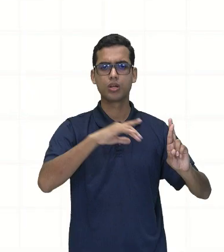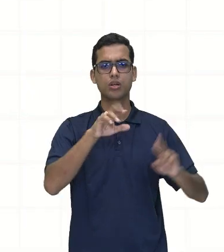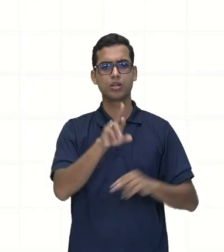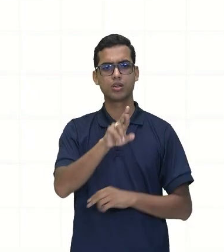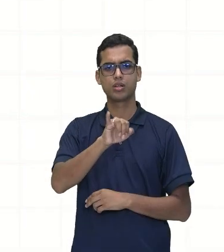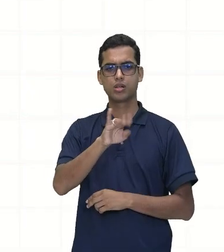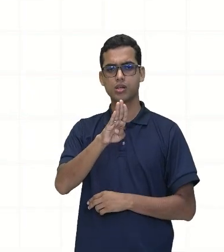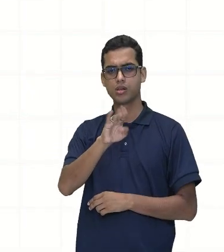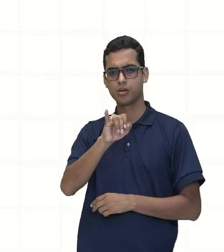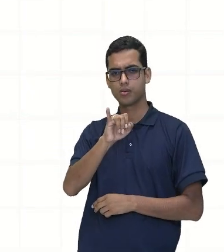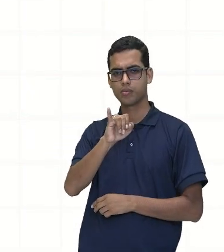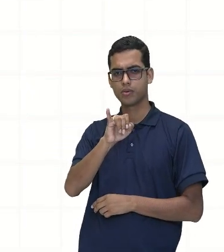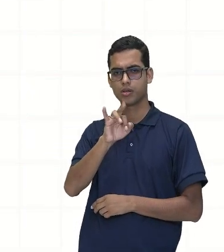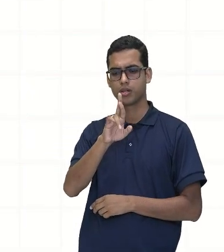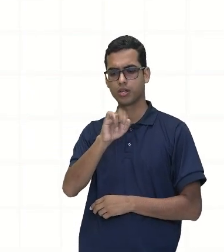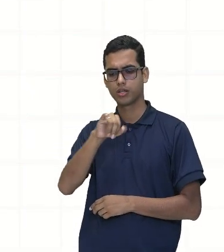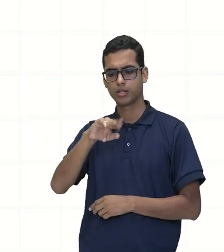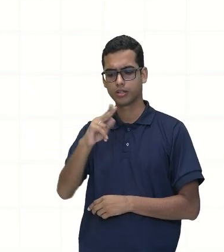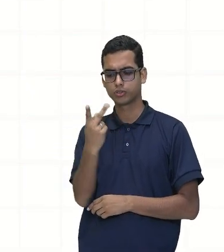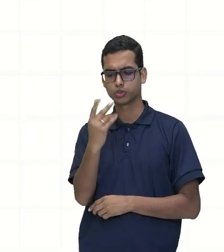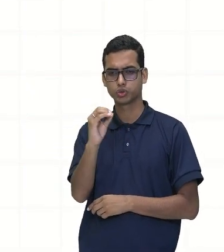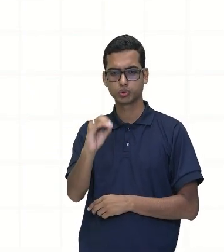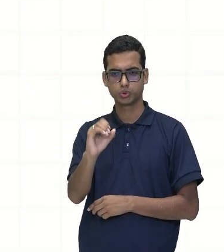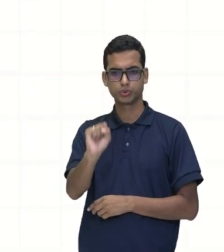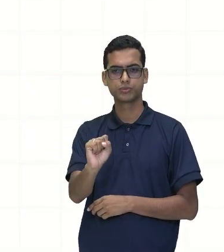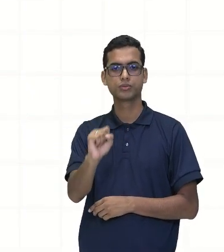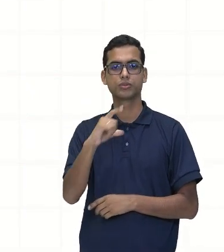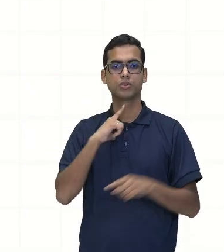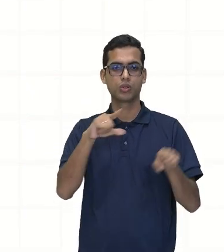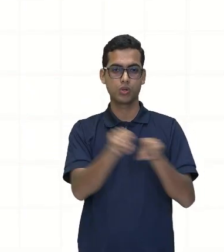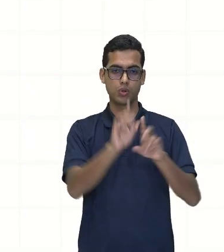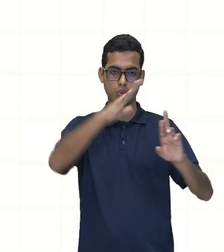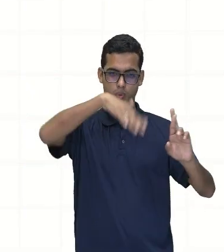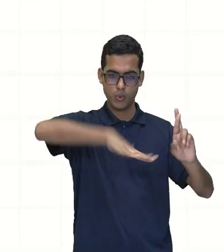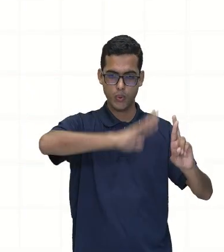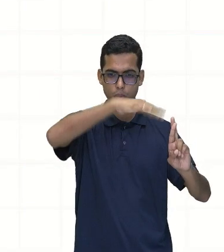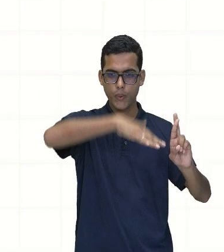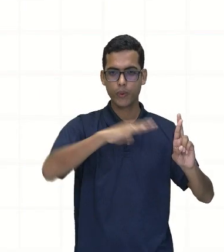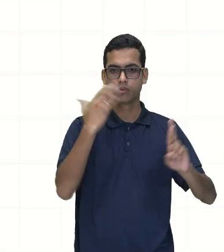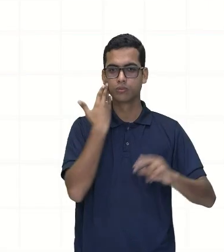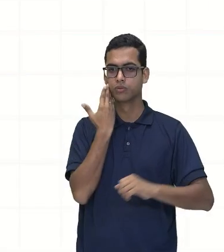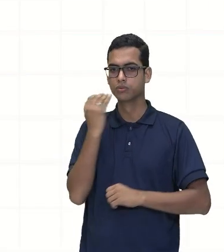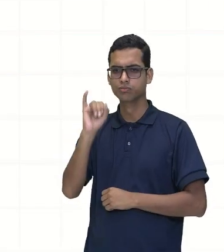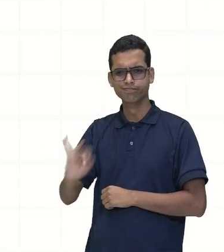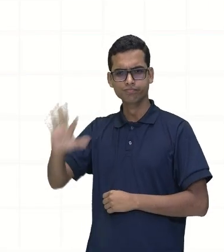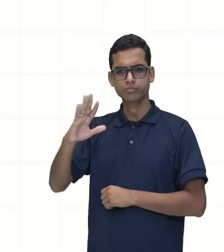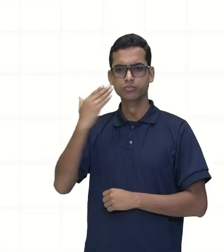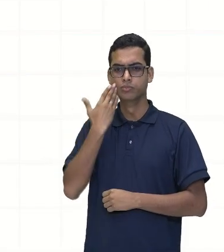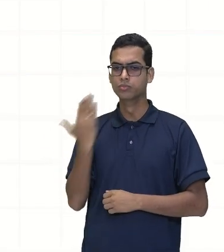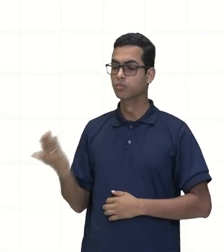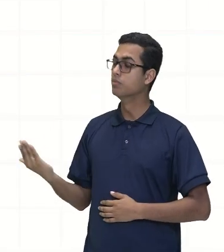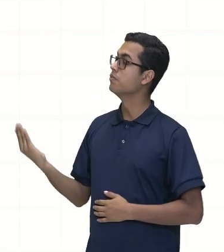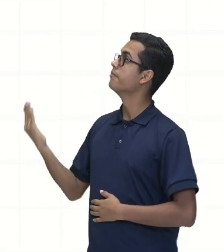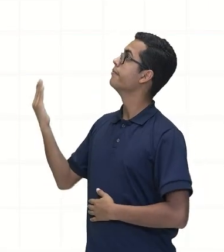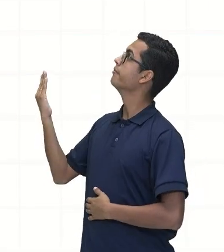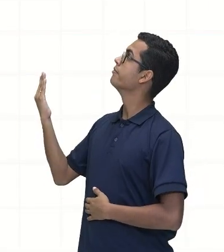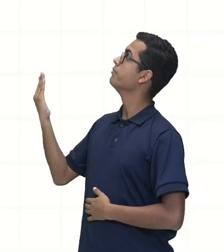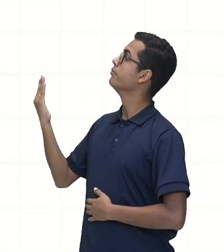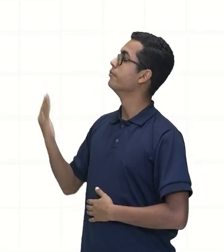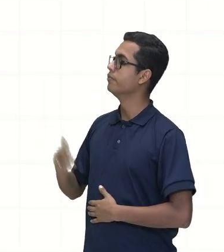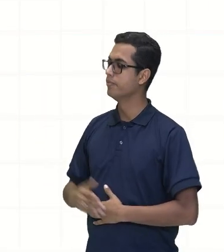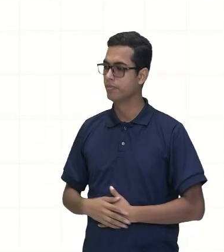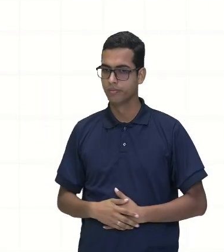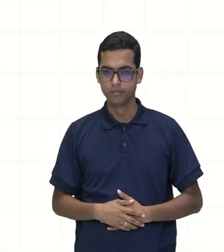nós podemos chamar aqui de ribeirinhos. Aí na imagem a gente colocou para vocês